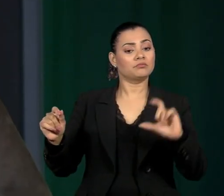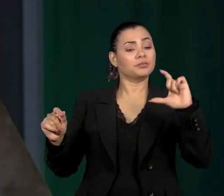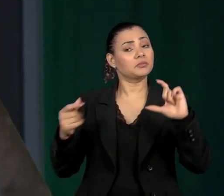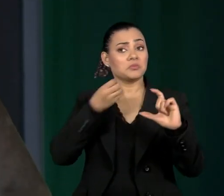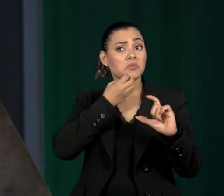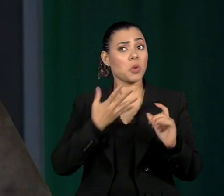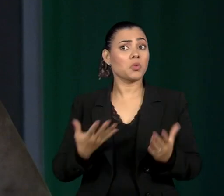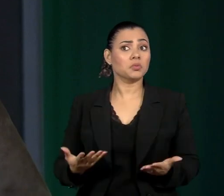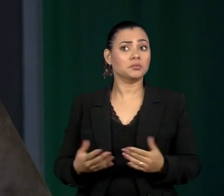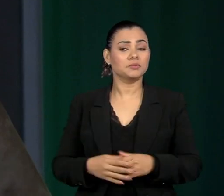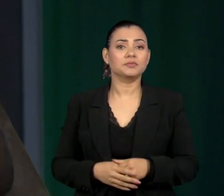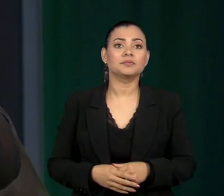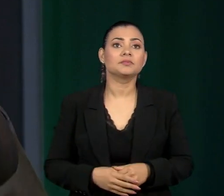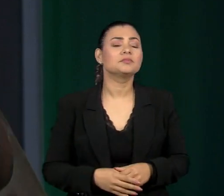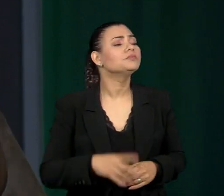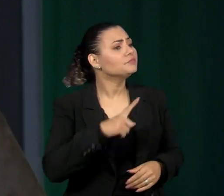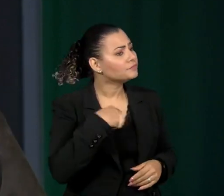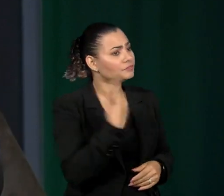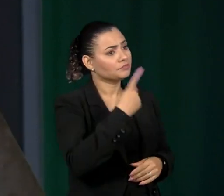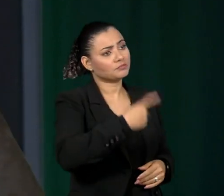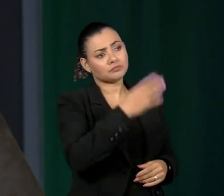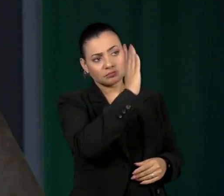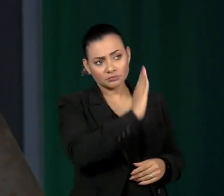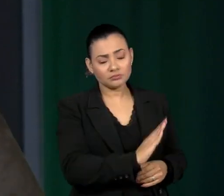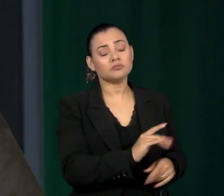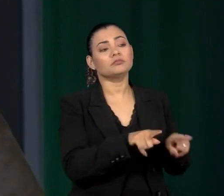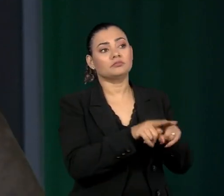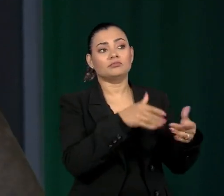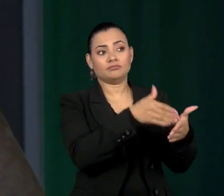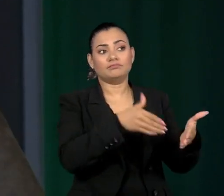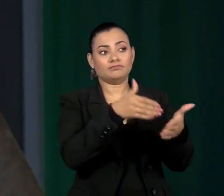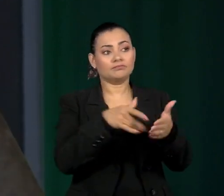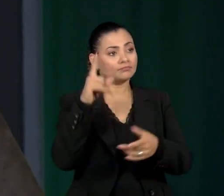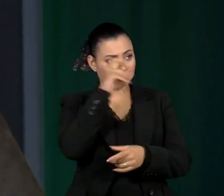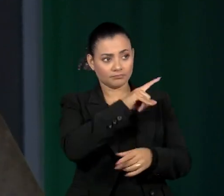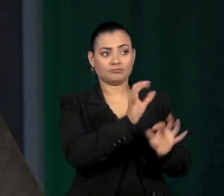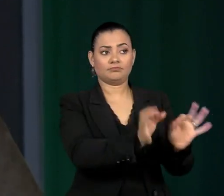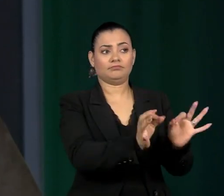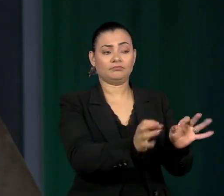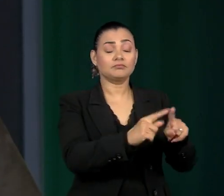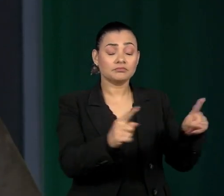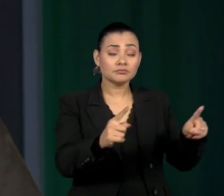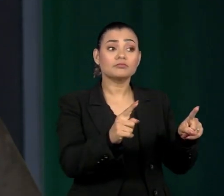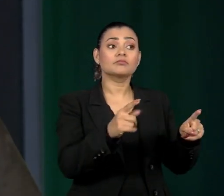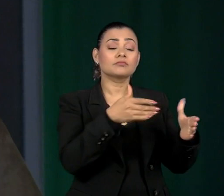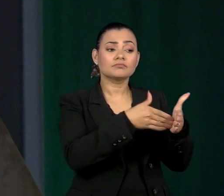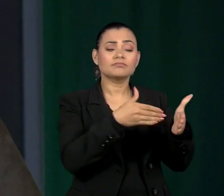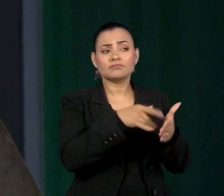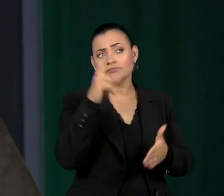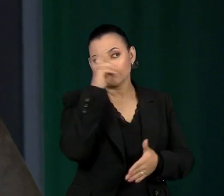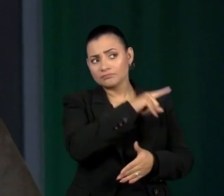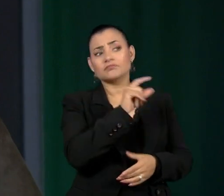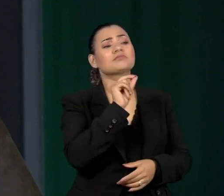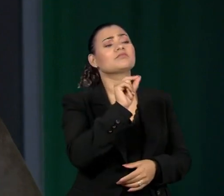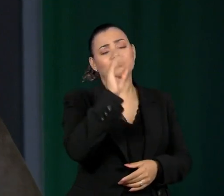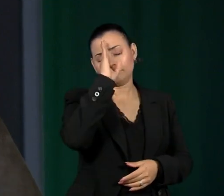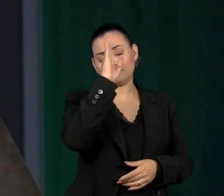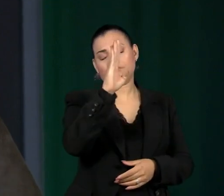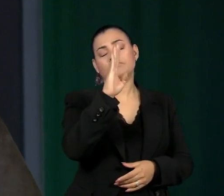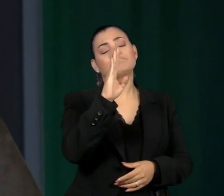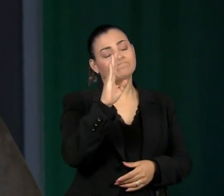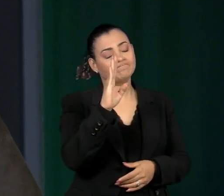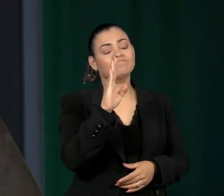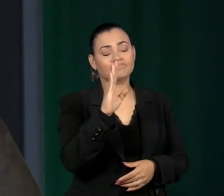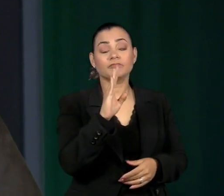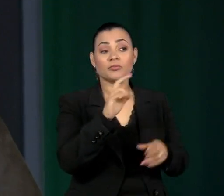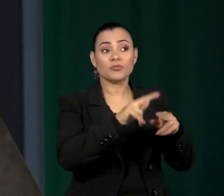somos, ao final de contas, um país com limitações e dificuldades, e uma das dificuldades terríveis é a